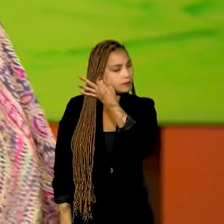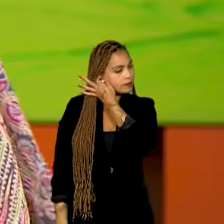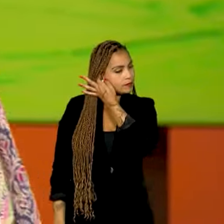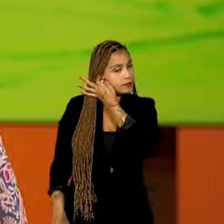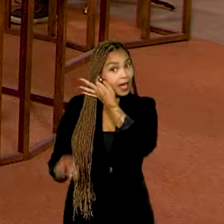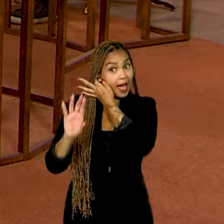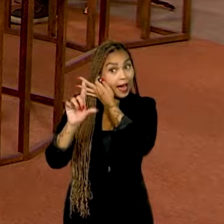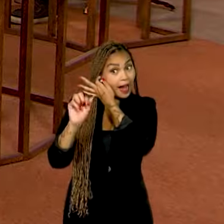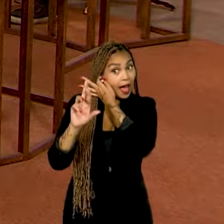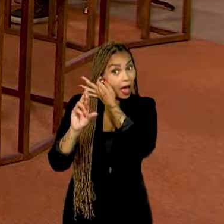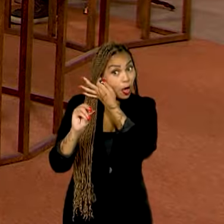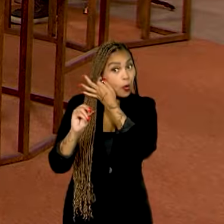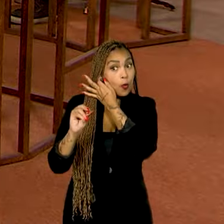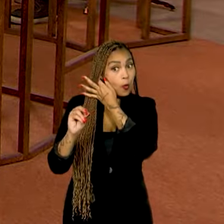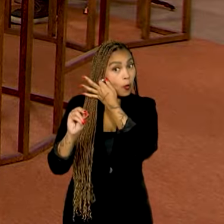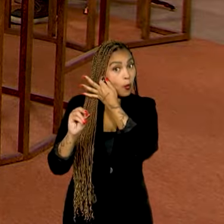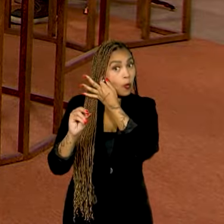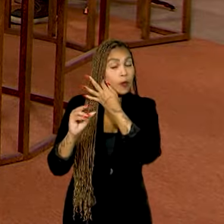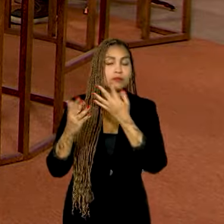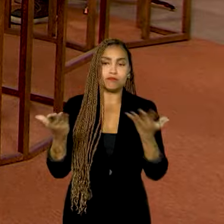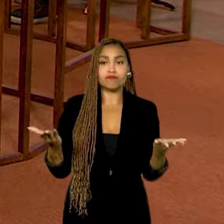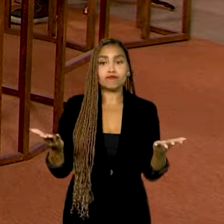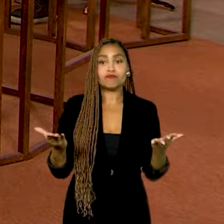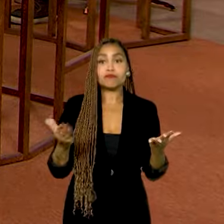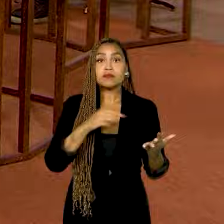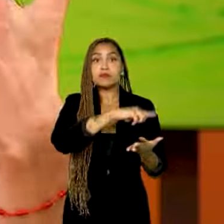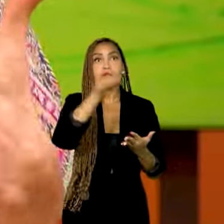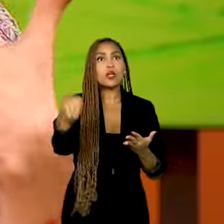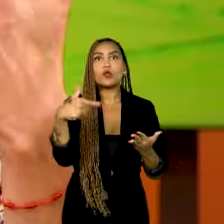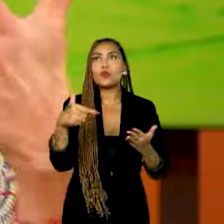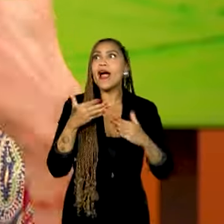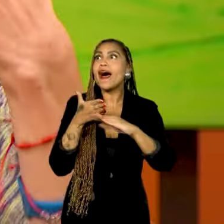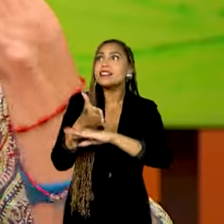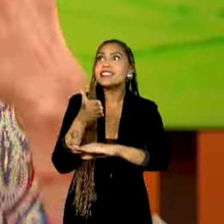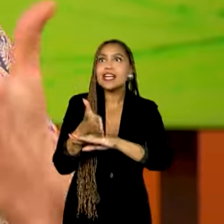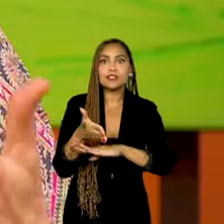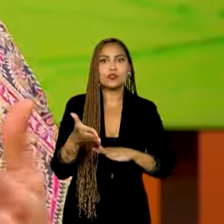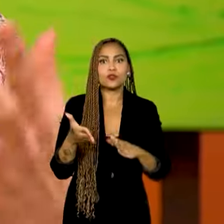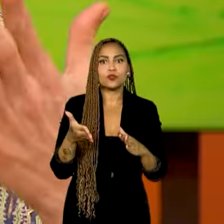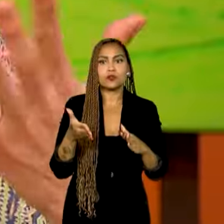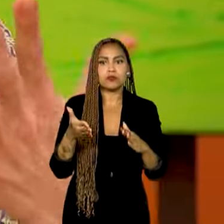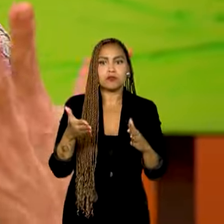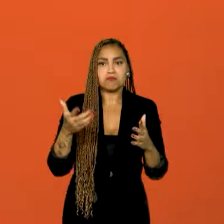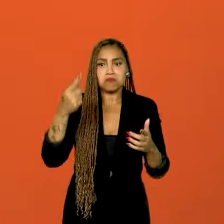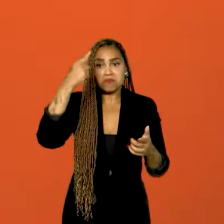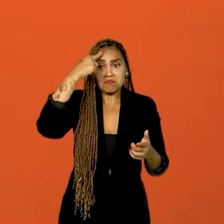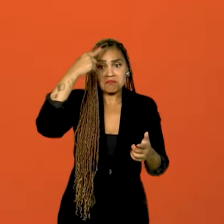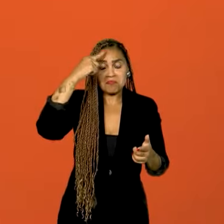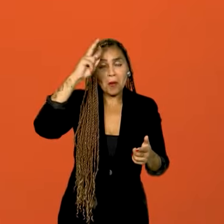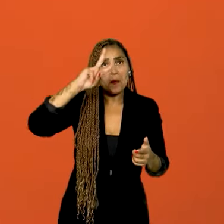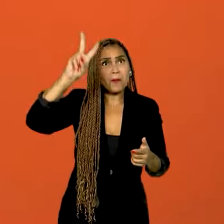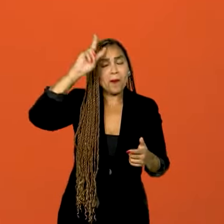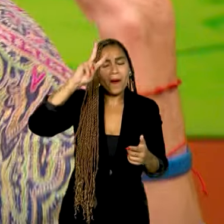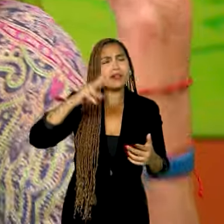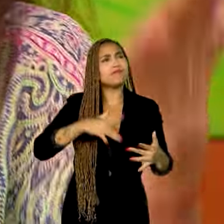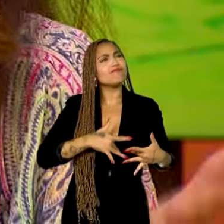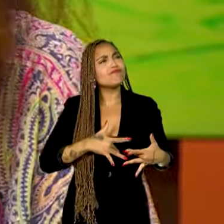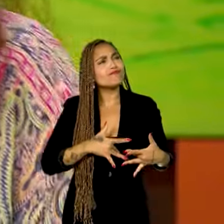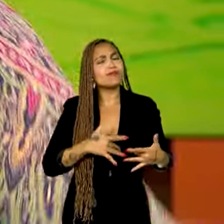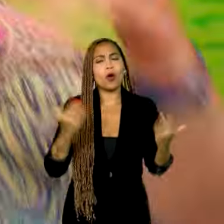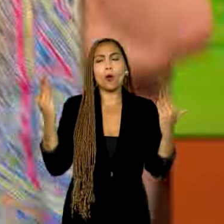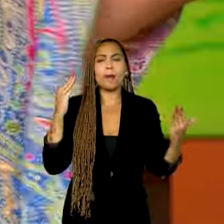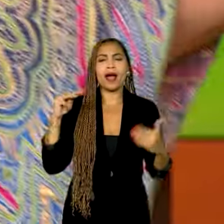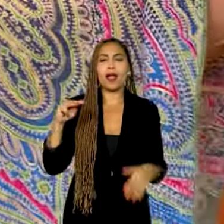claro que fica aqui no final... Quem não tinha acesso e quem não tava e que tá com essa memória, né, afetiva, que nem você, pô,